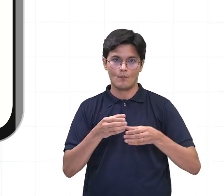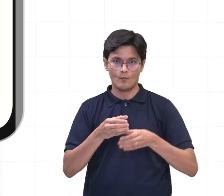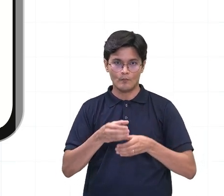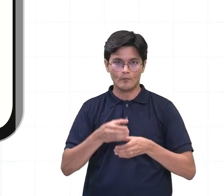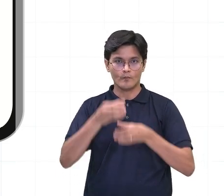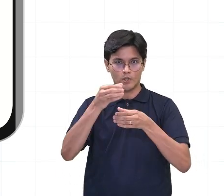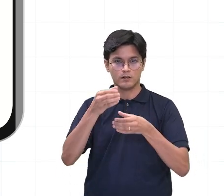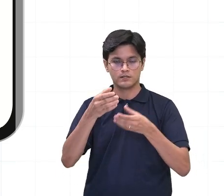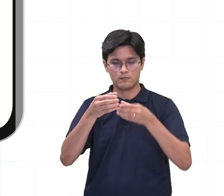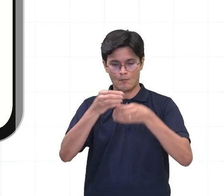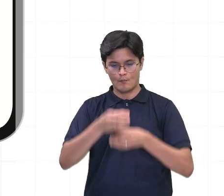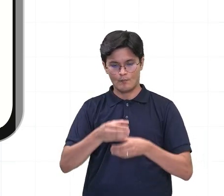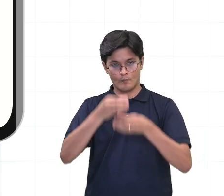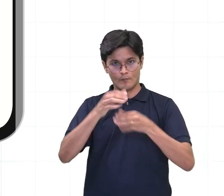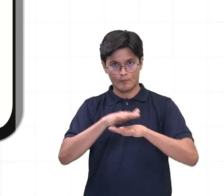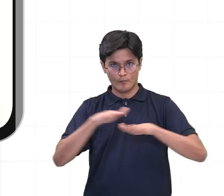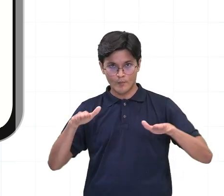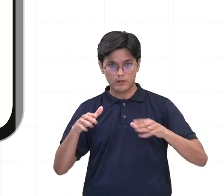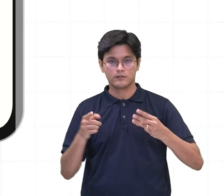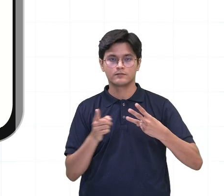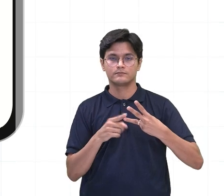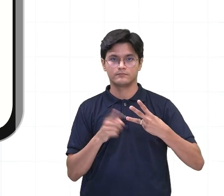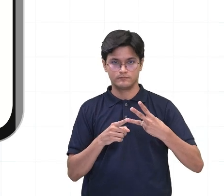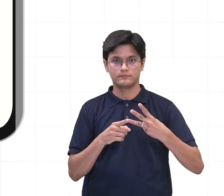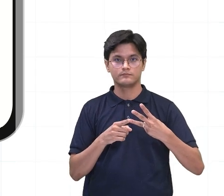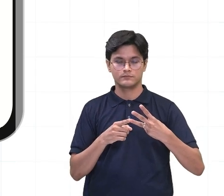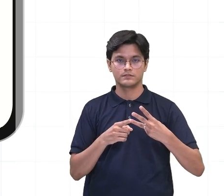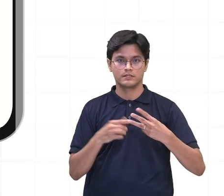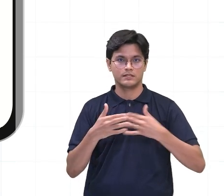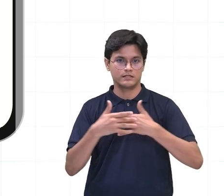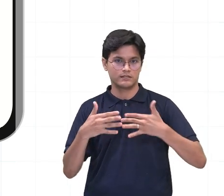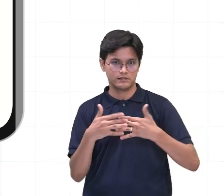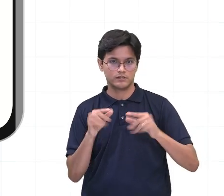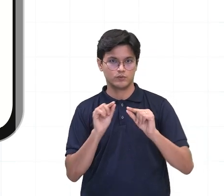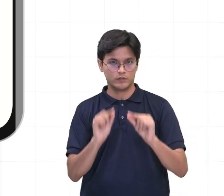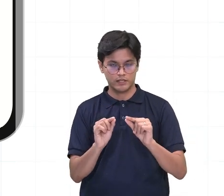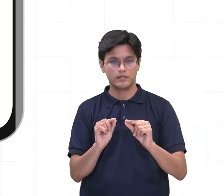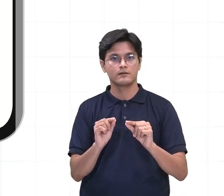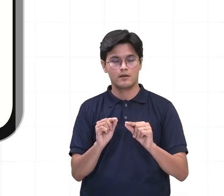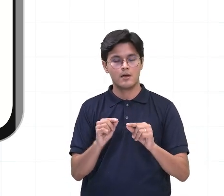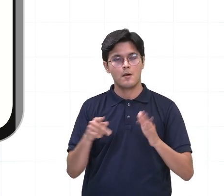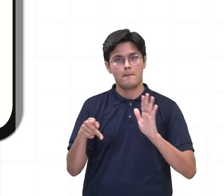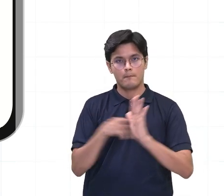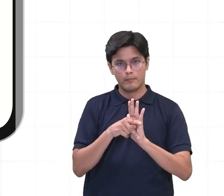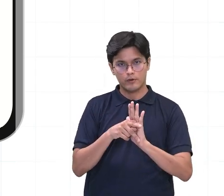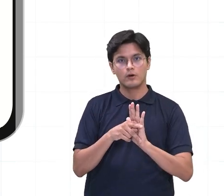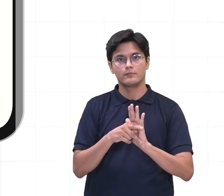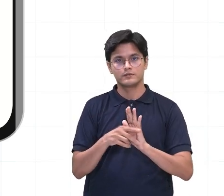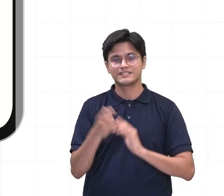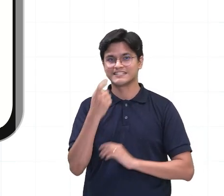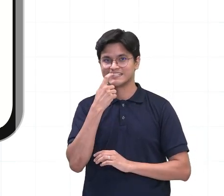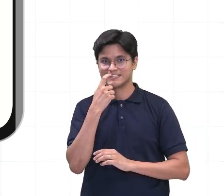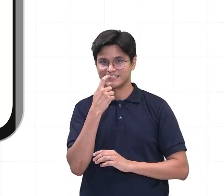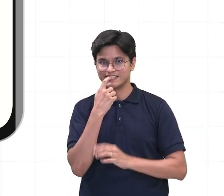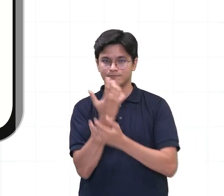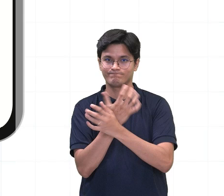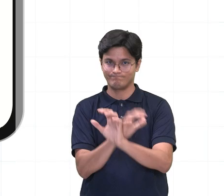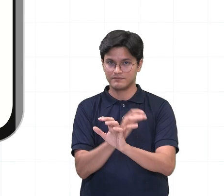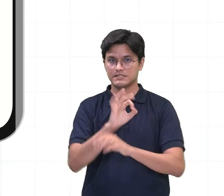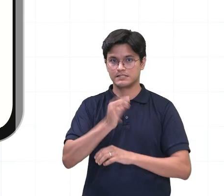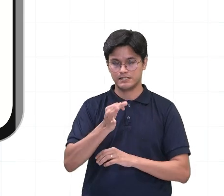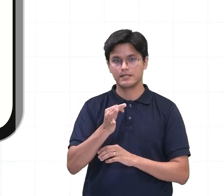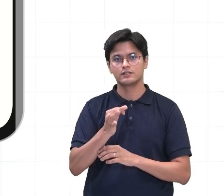no final tem um tecido muscular estriado esquelético. Tá? Vamos observar aqui mais algumas informações e a gente volta para a